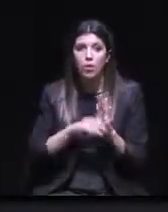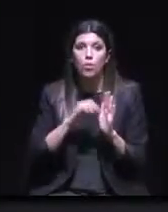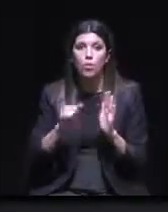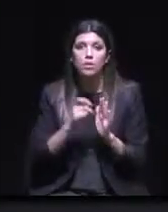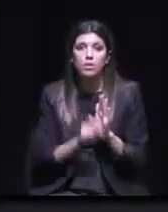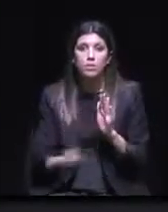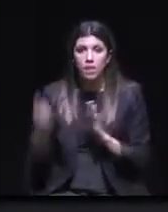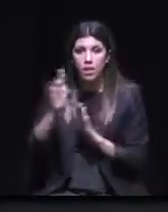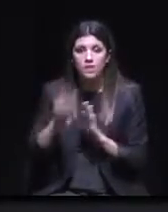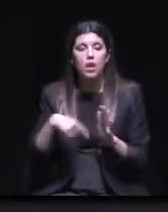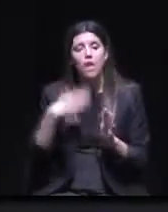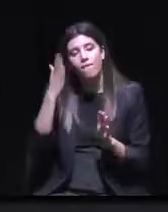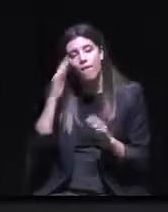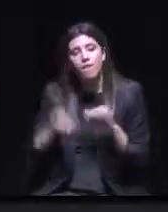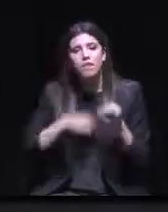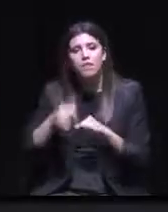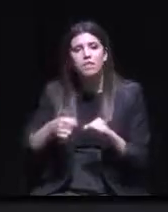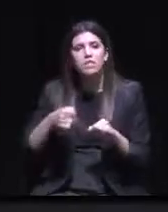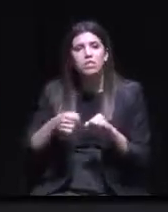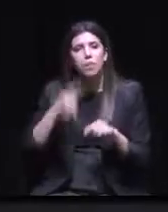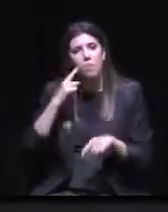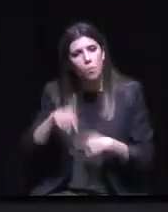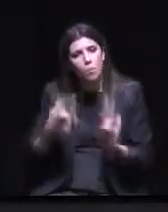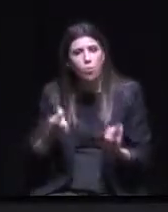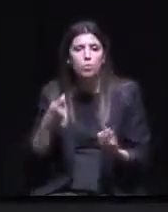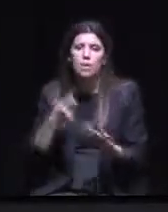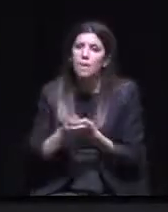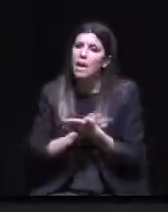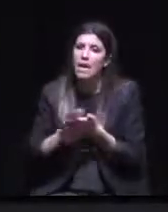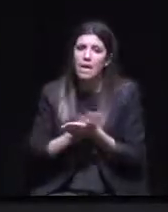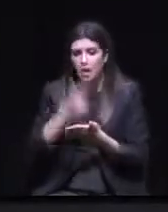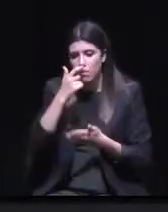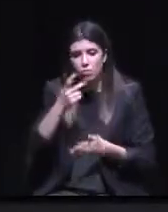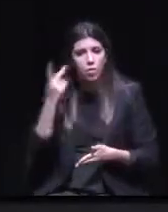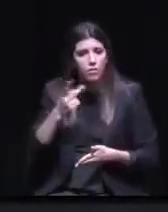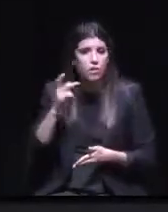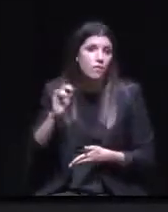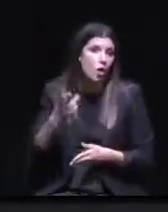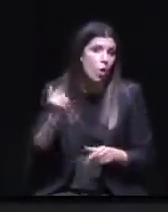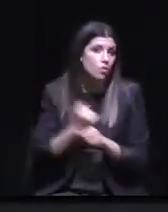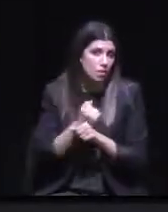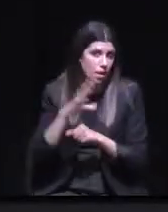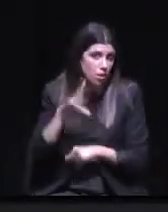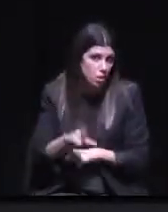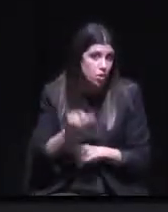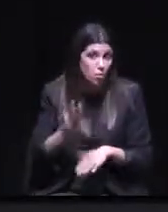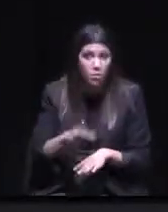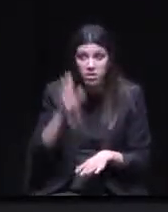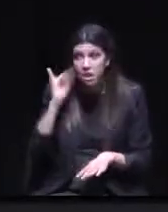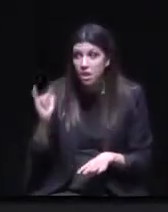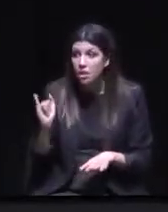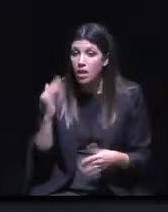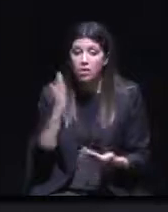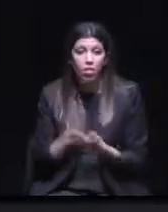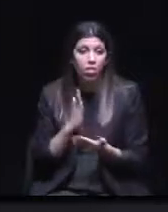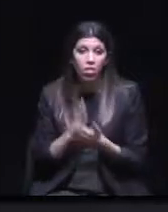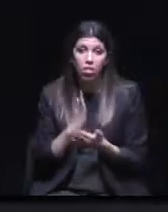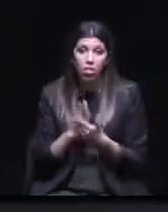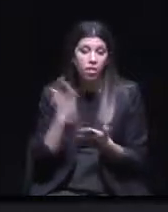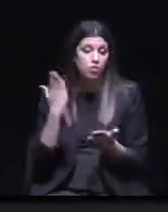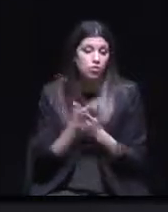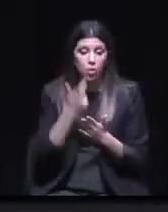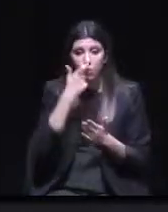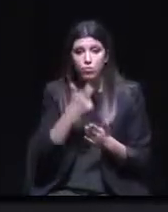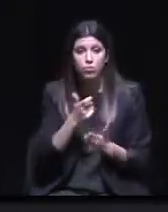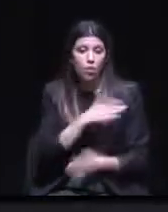do sistema público de bicicletas partilhadas para as pessoas que residissem em Lisboa, mas a ideia acabou por ficar apenas para residentes